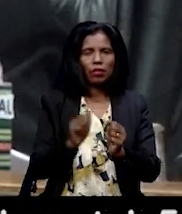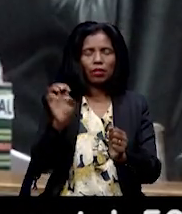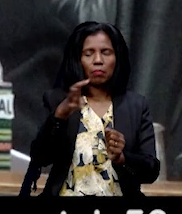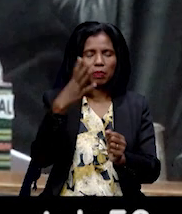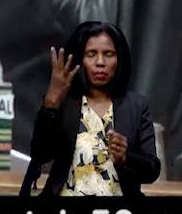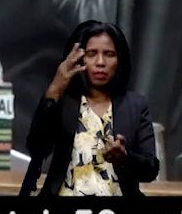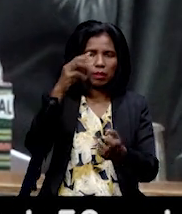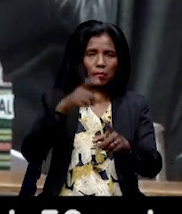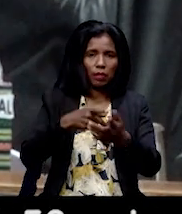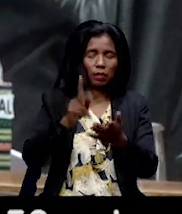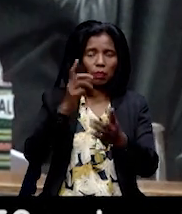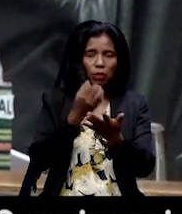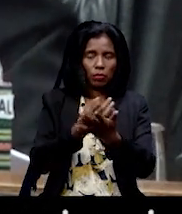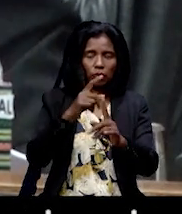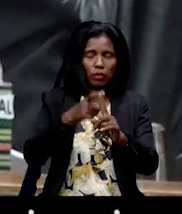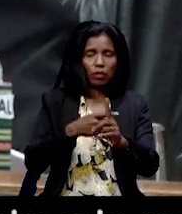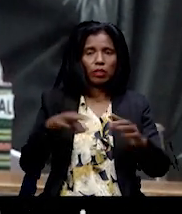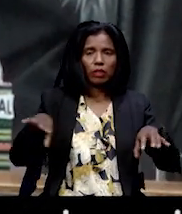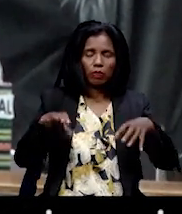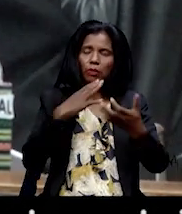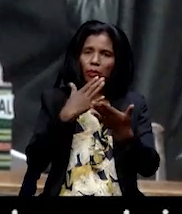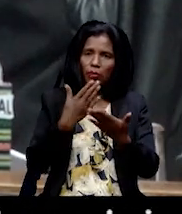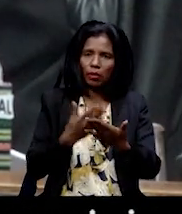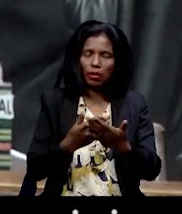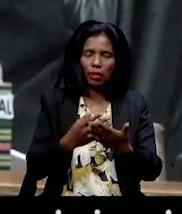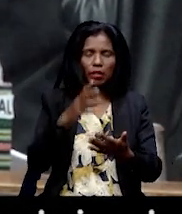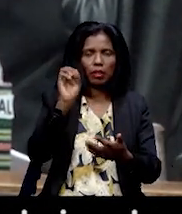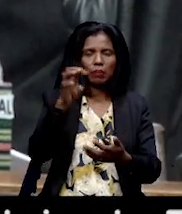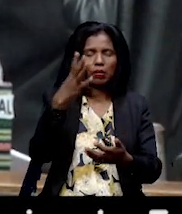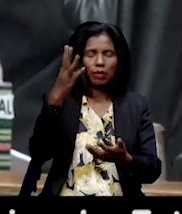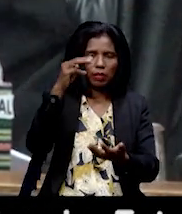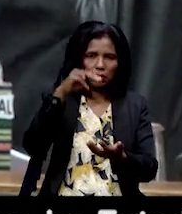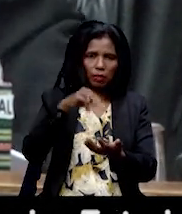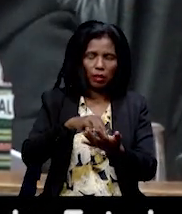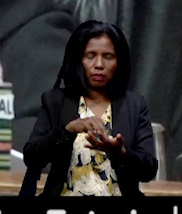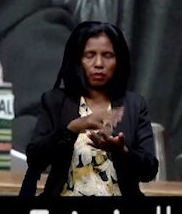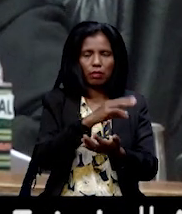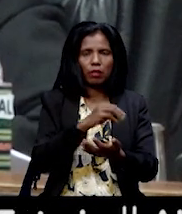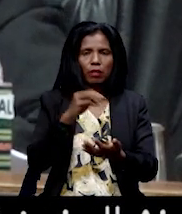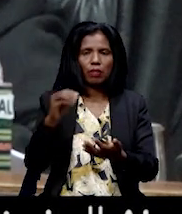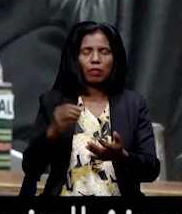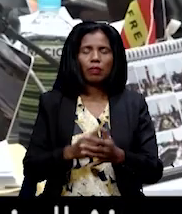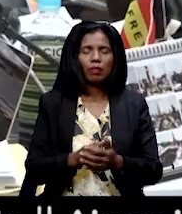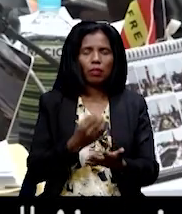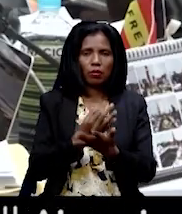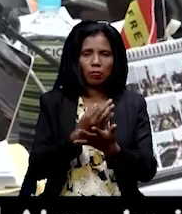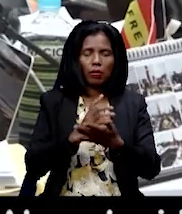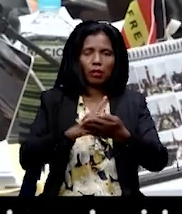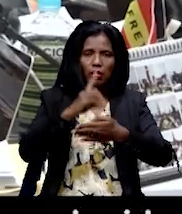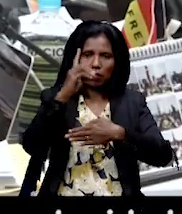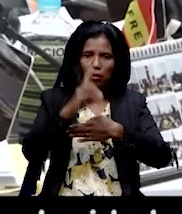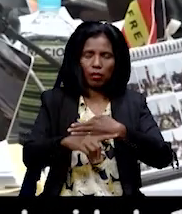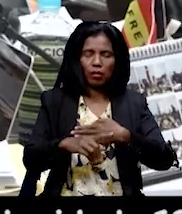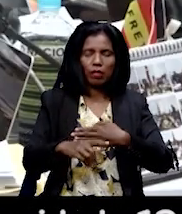bem serviços quase toca um sanul resen lima, no capital menor toca um ida resen, enquanto orçamento para capital desenvolvimento